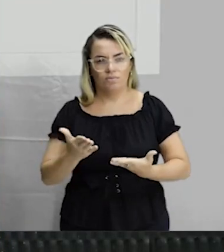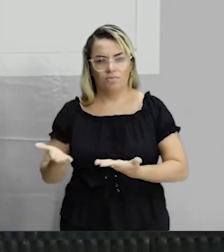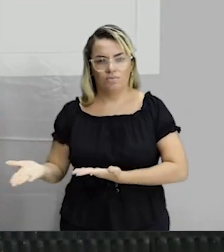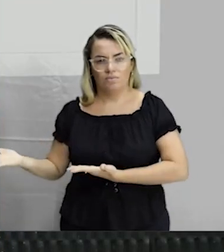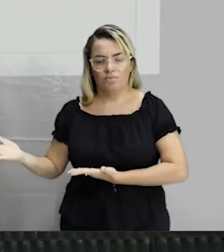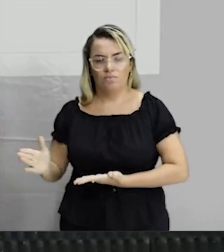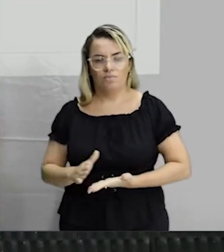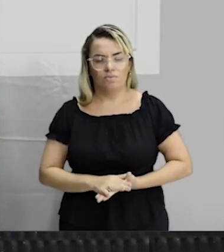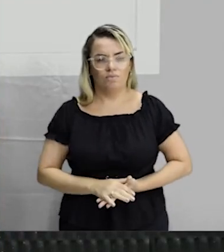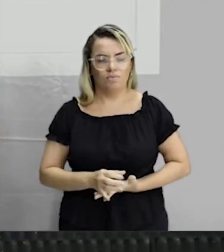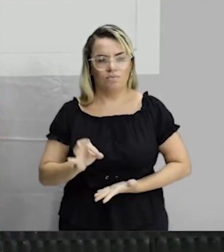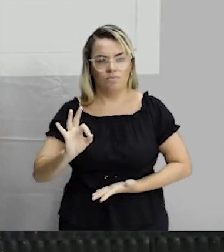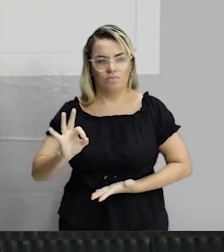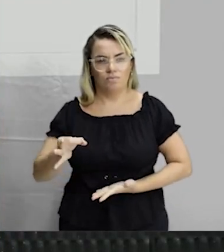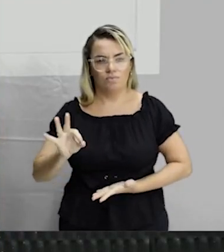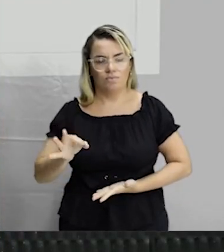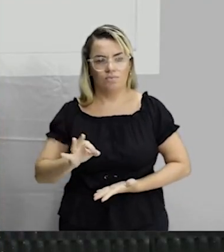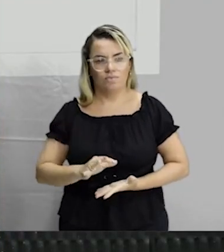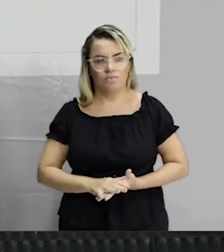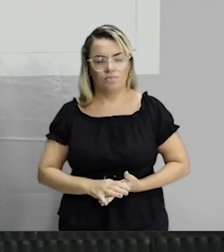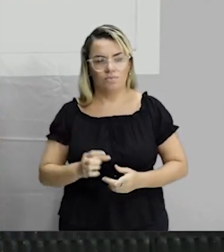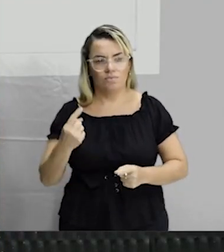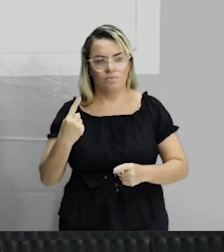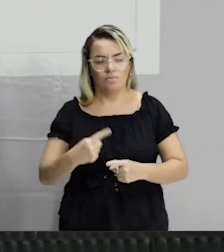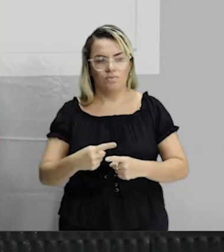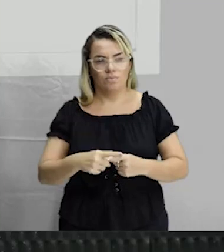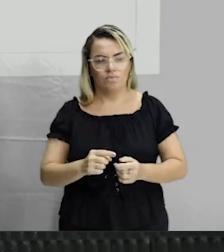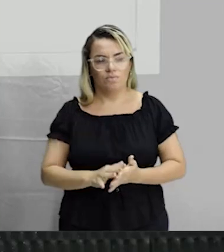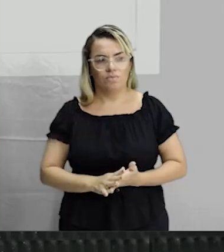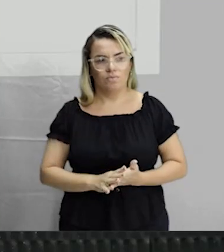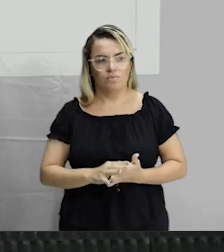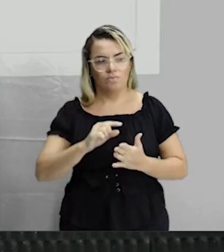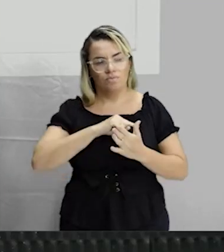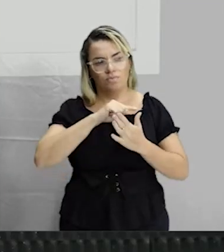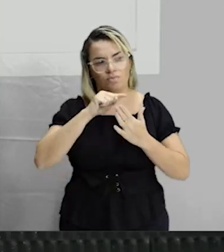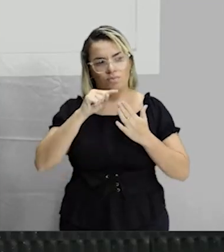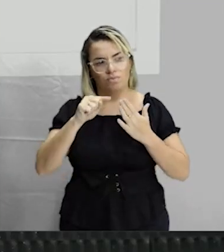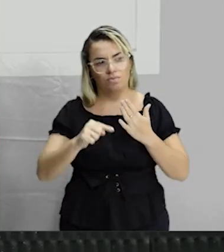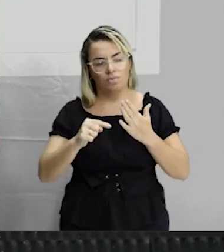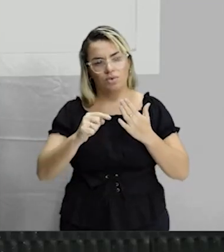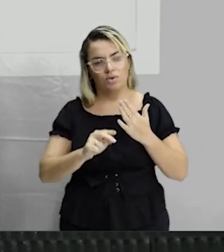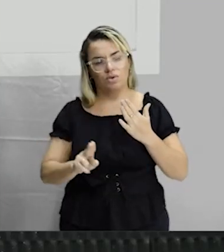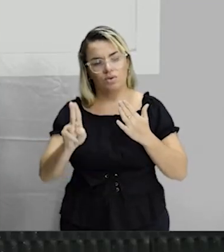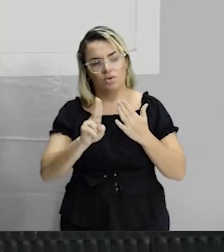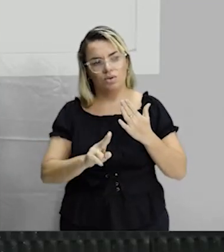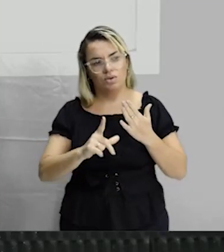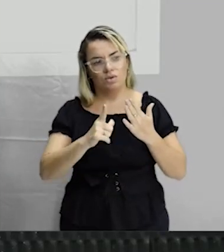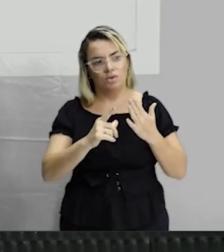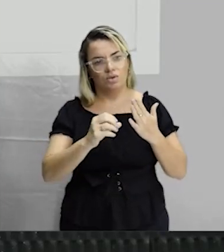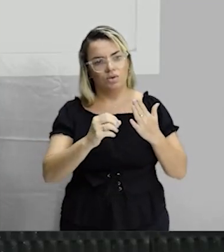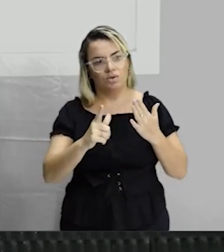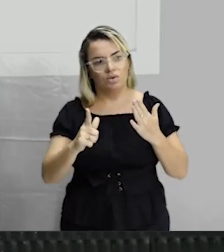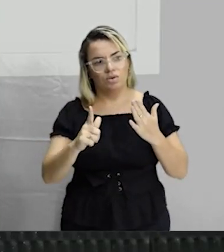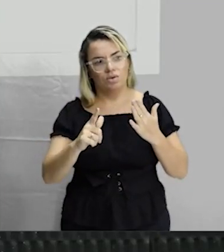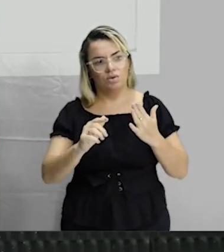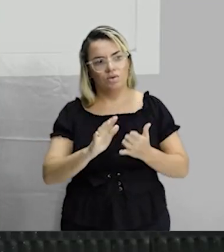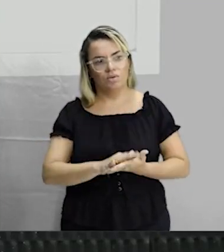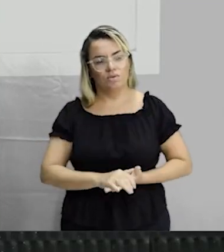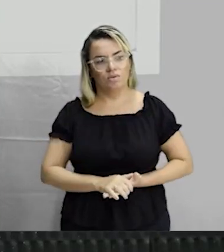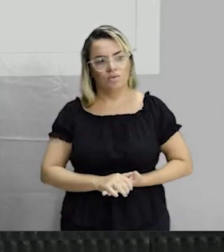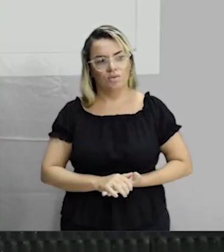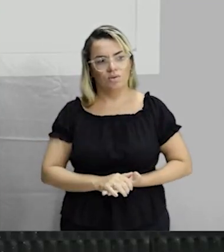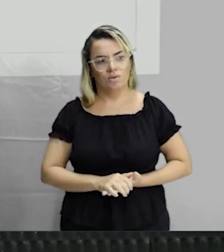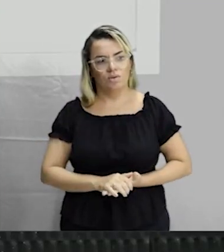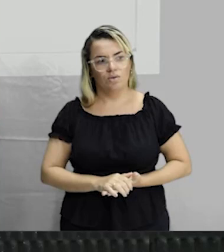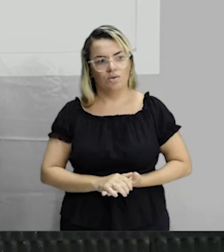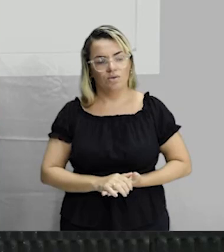Certo? Beleza? Porque olha só, qual propriedade eu utilizei dos logaritmos? Ó? Logaritmo de A na base